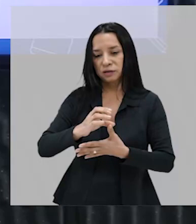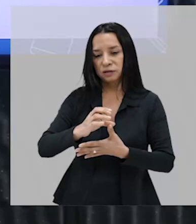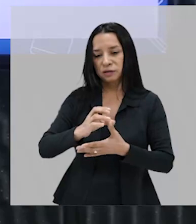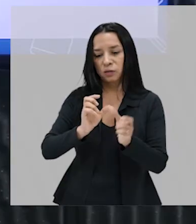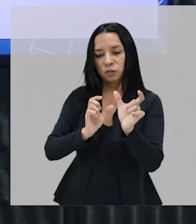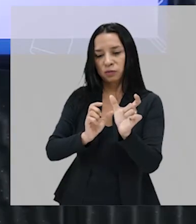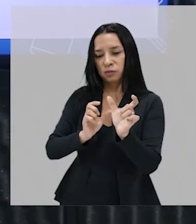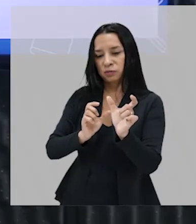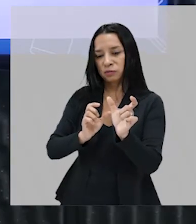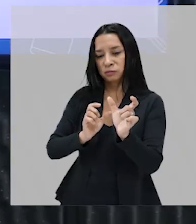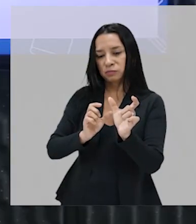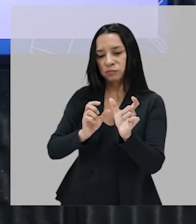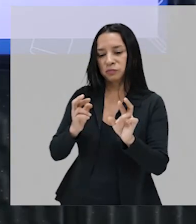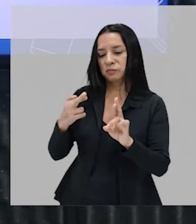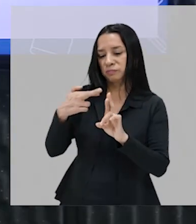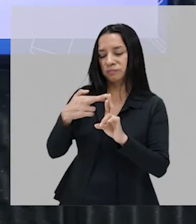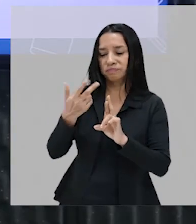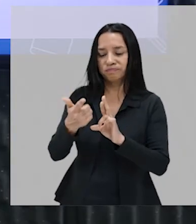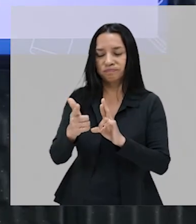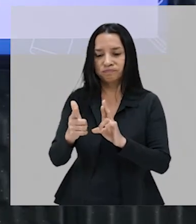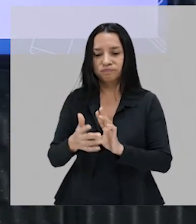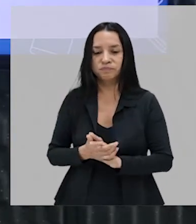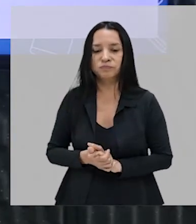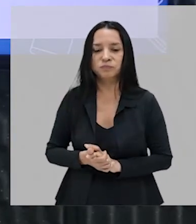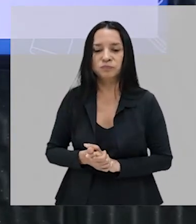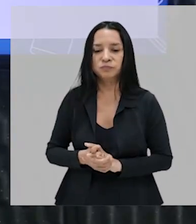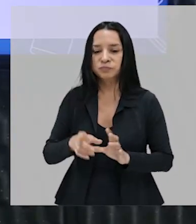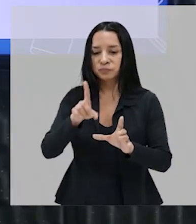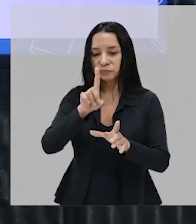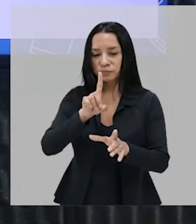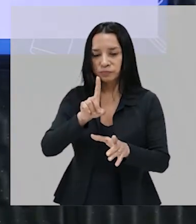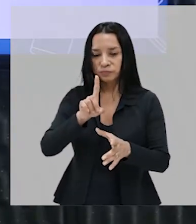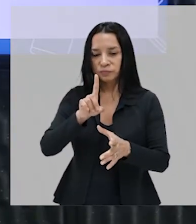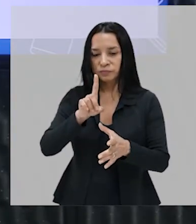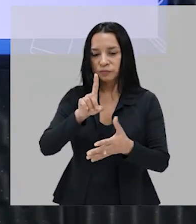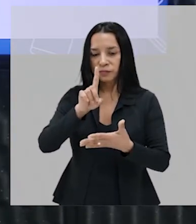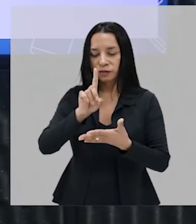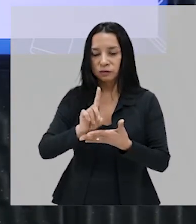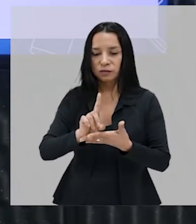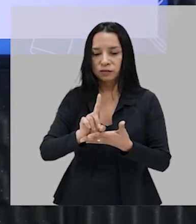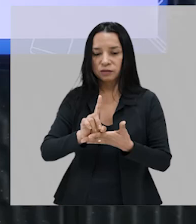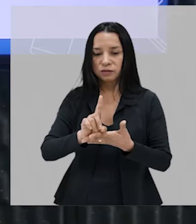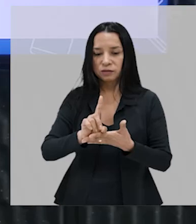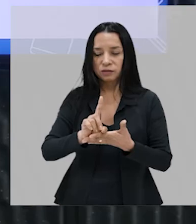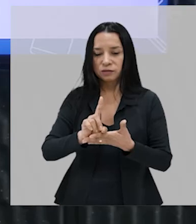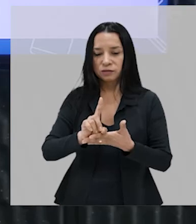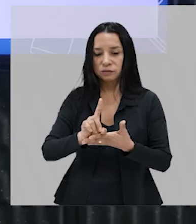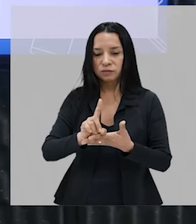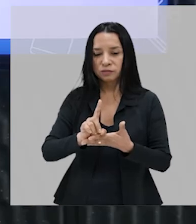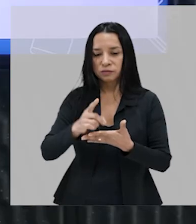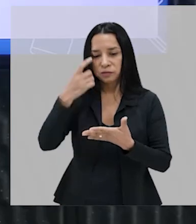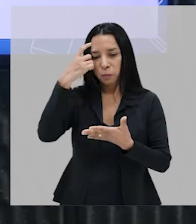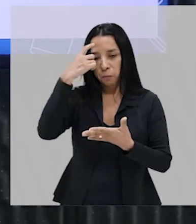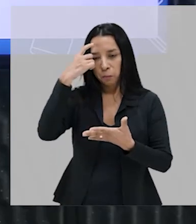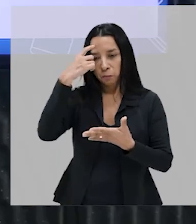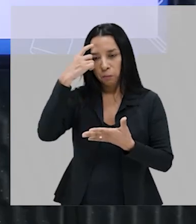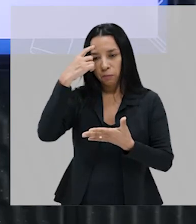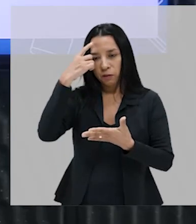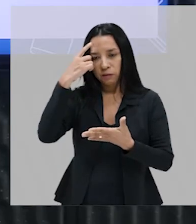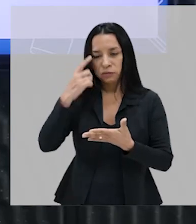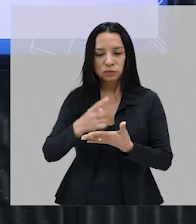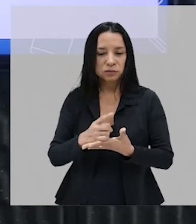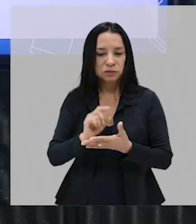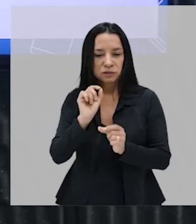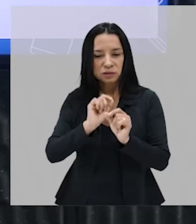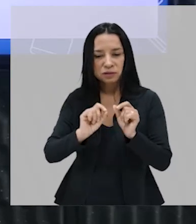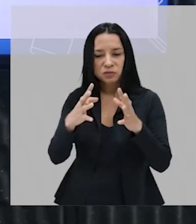tá? Letra D, raciocínio difuso e incompleto. Incompleto. Bom, a filosofia não mexe